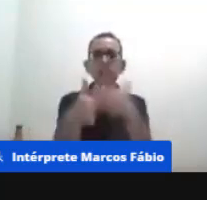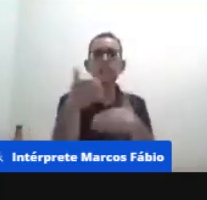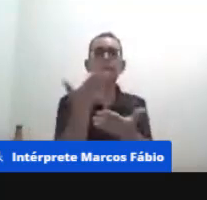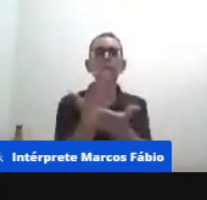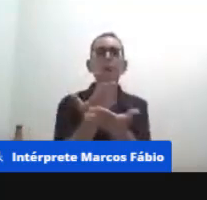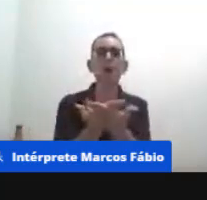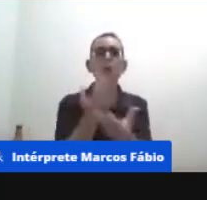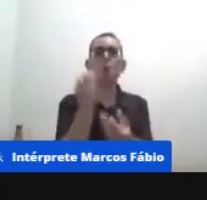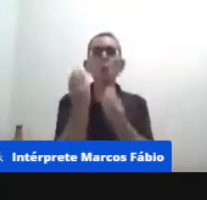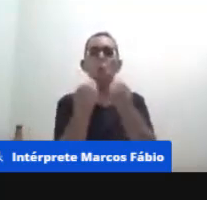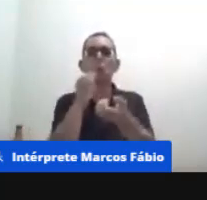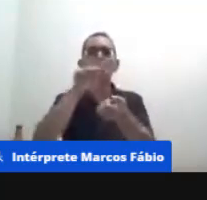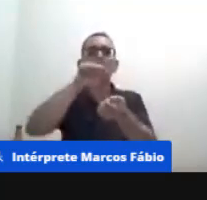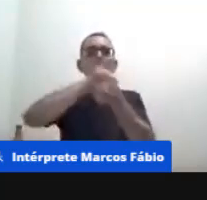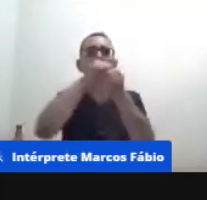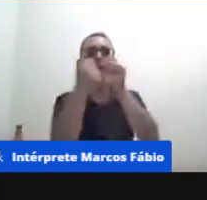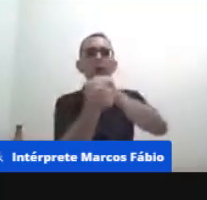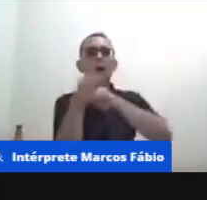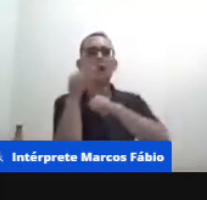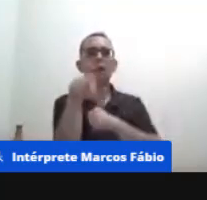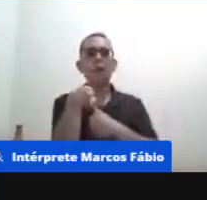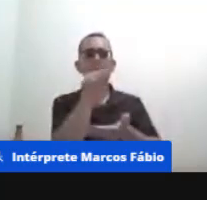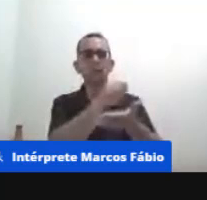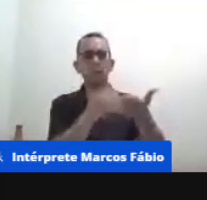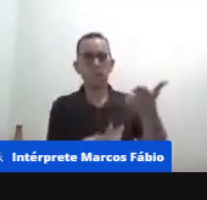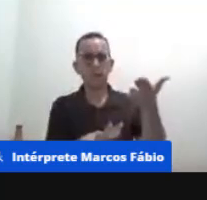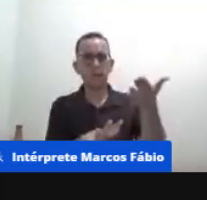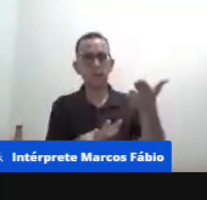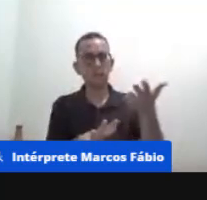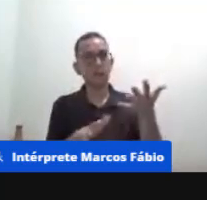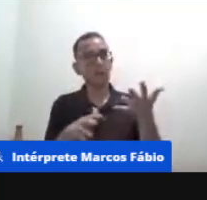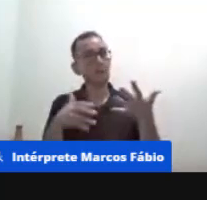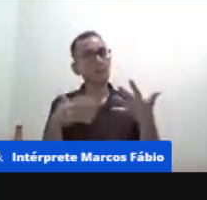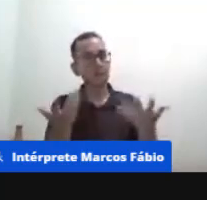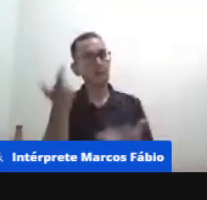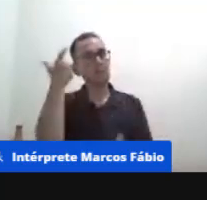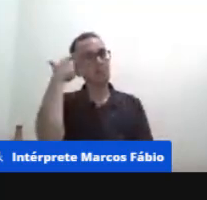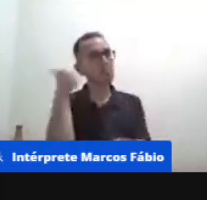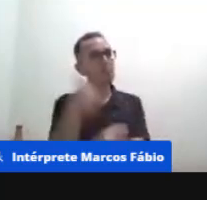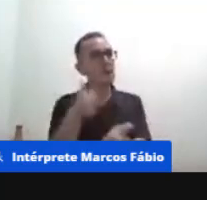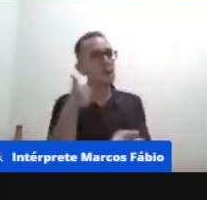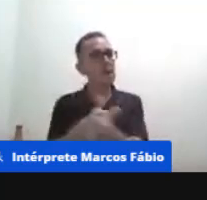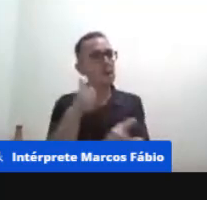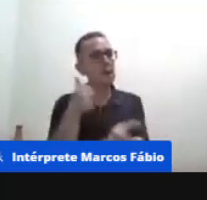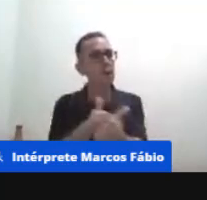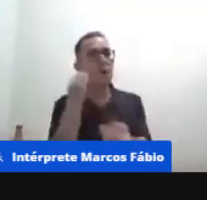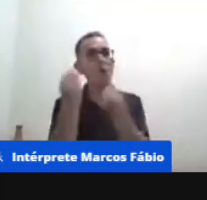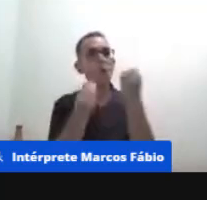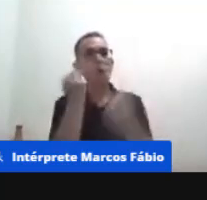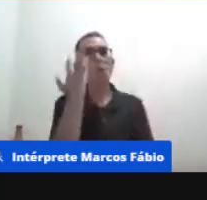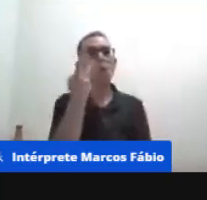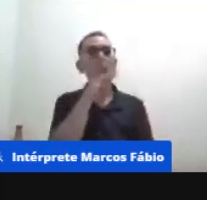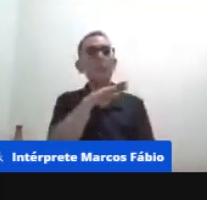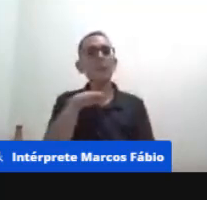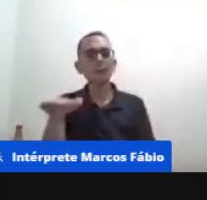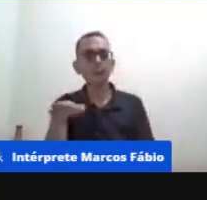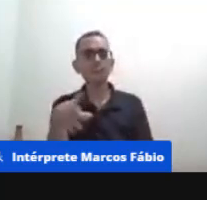essa atividade. É claro que a gente não deixa de pensar em como essa criança está. Lembra que a